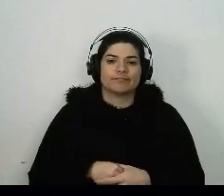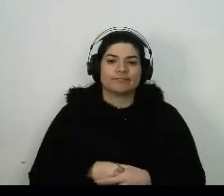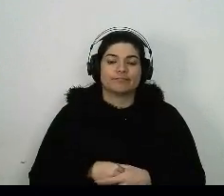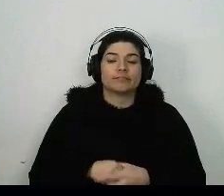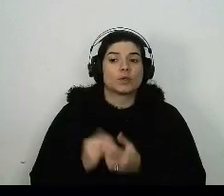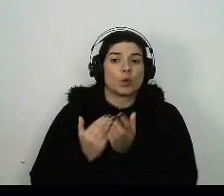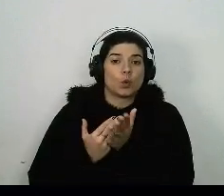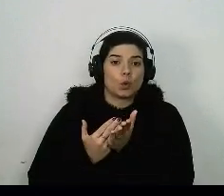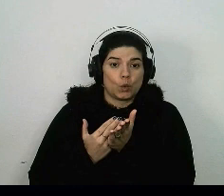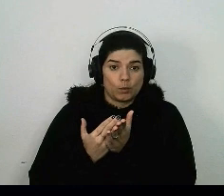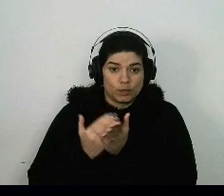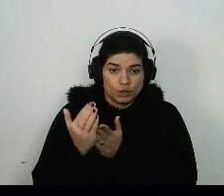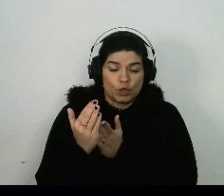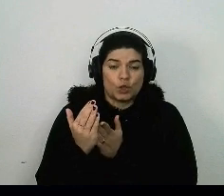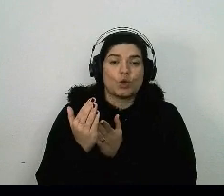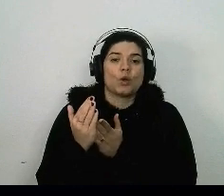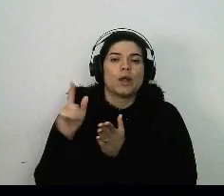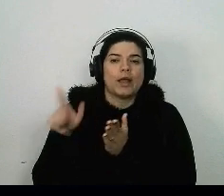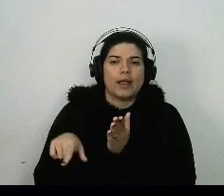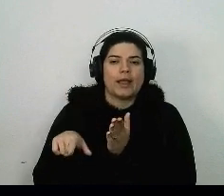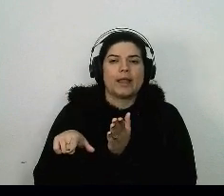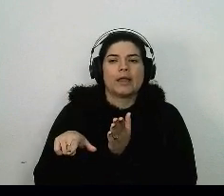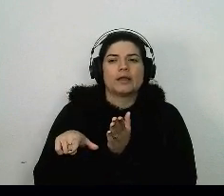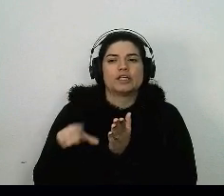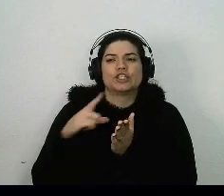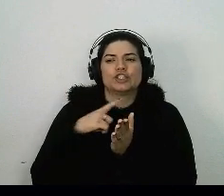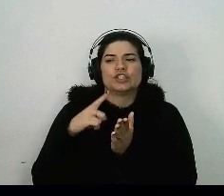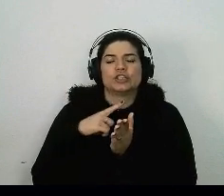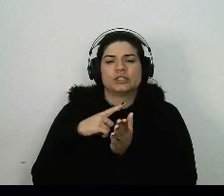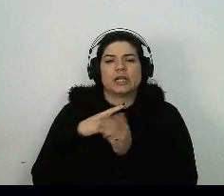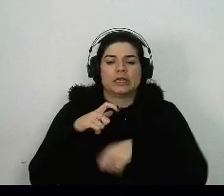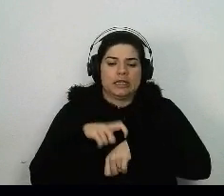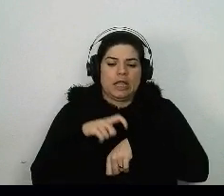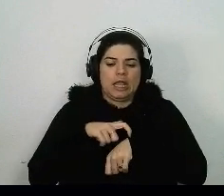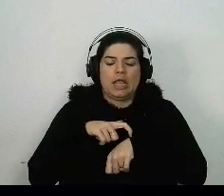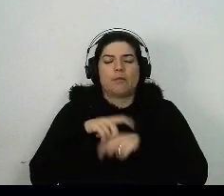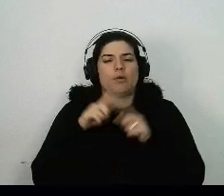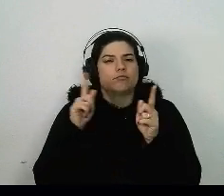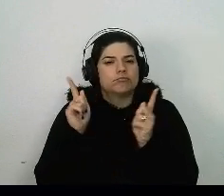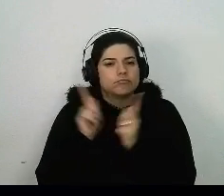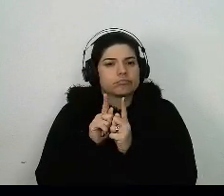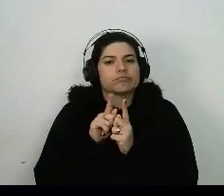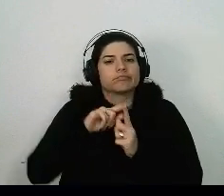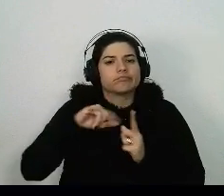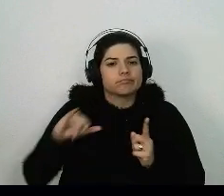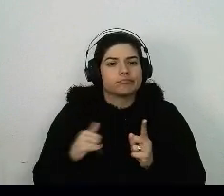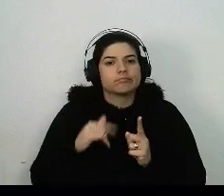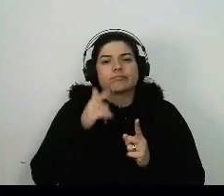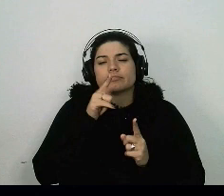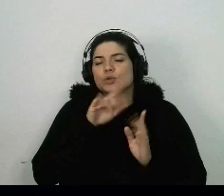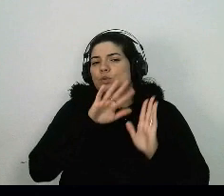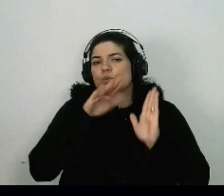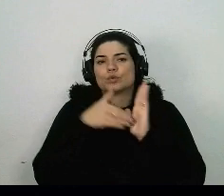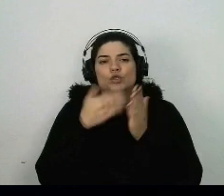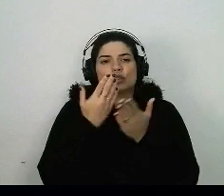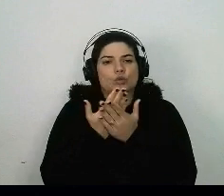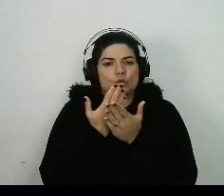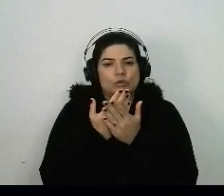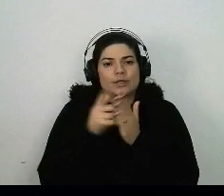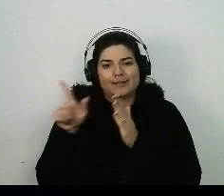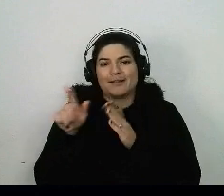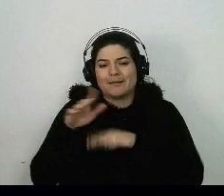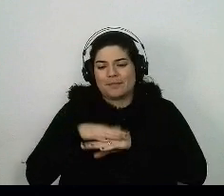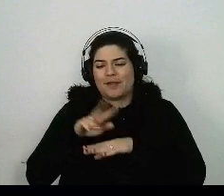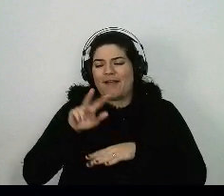a gente levava aí, né, depois de a gente ter otimizado todos os estudos que a Van comentou, a gente conseguiu, num ótimo estado,